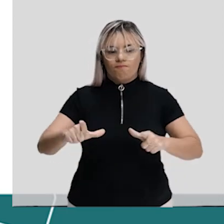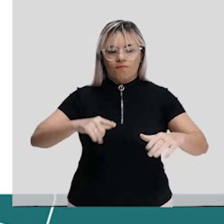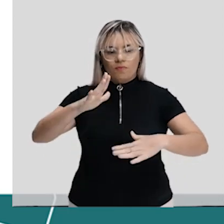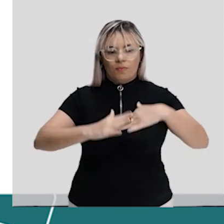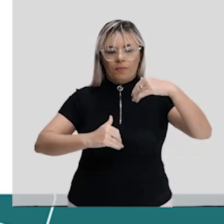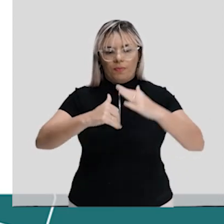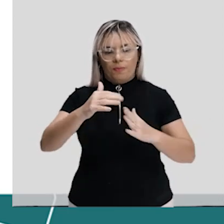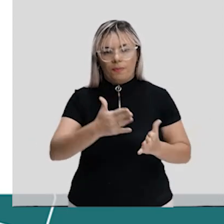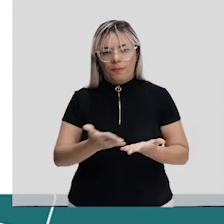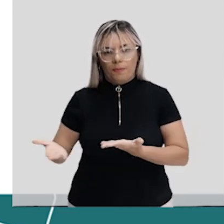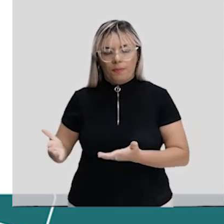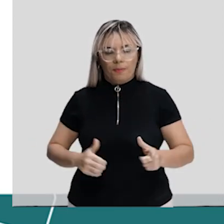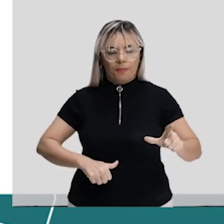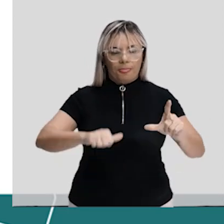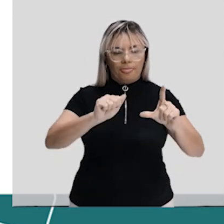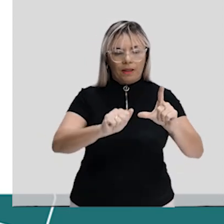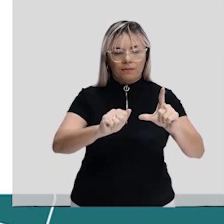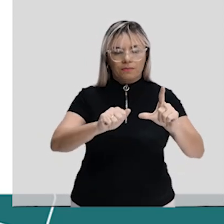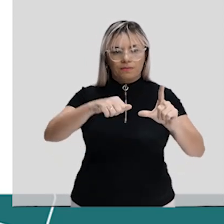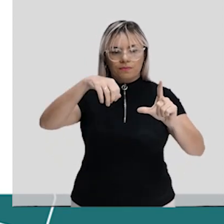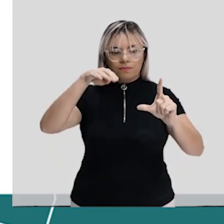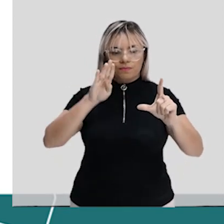210, 720,